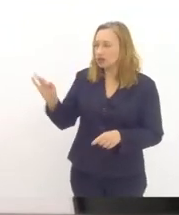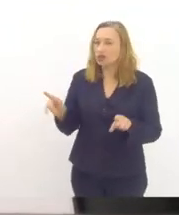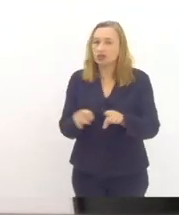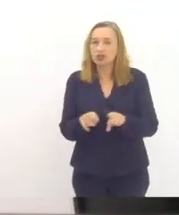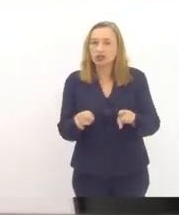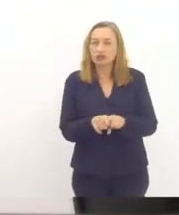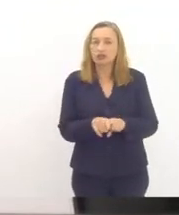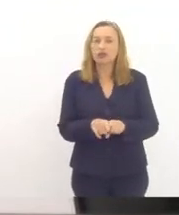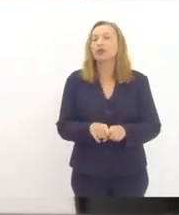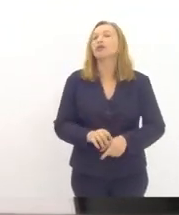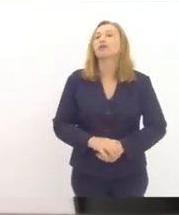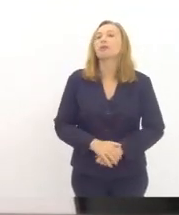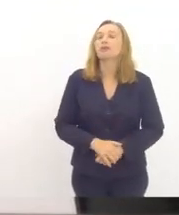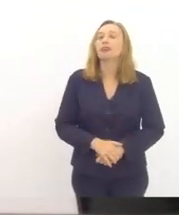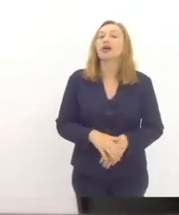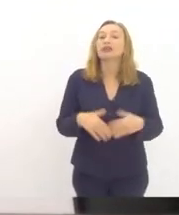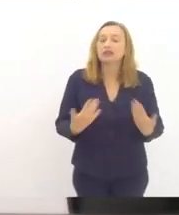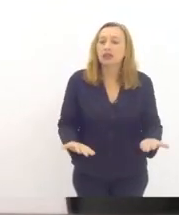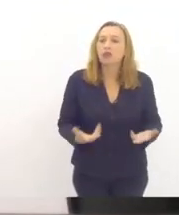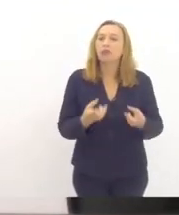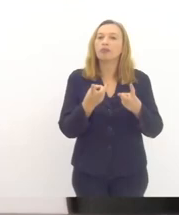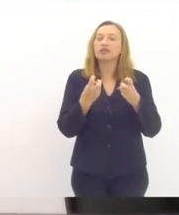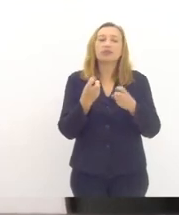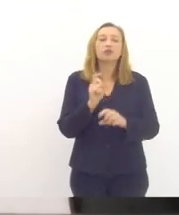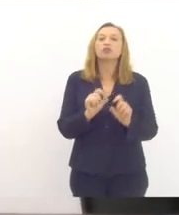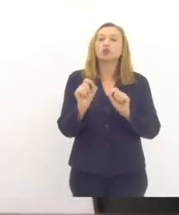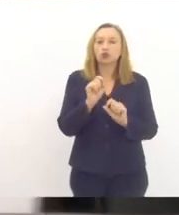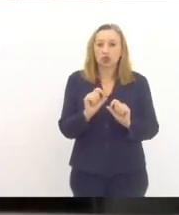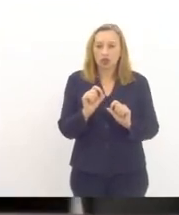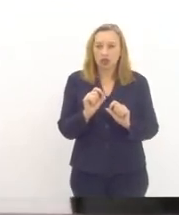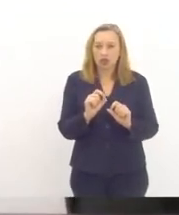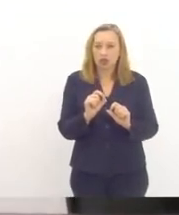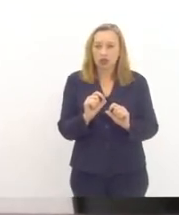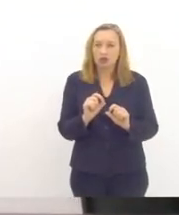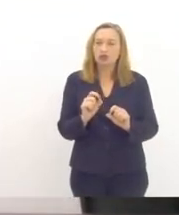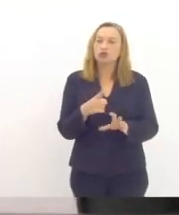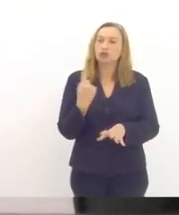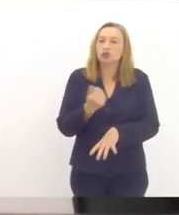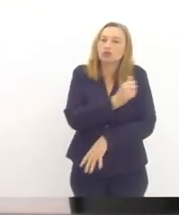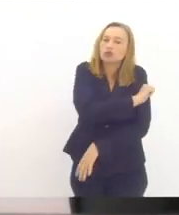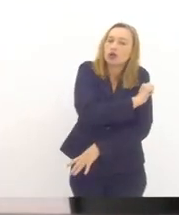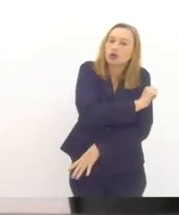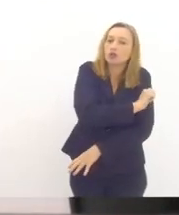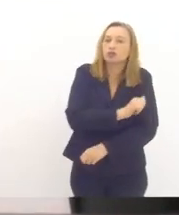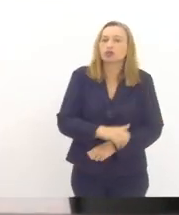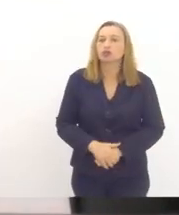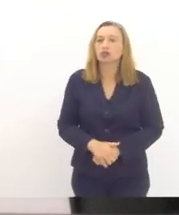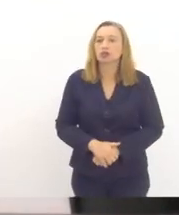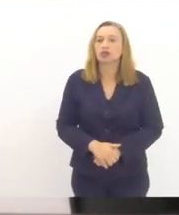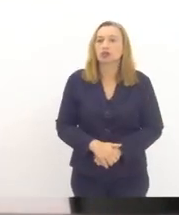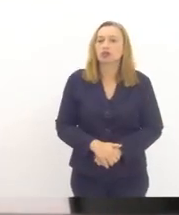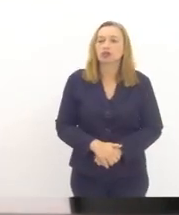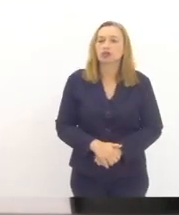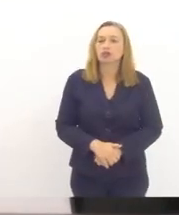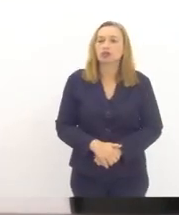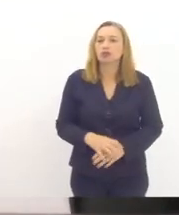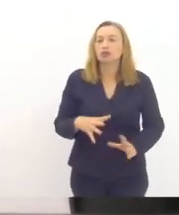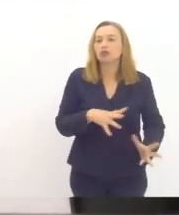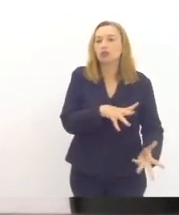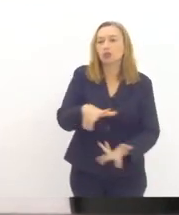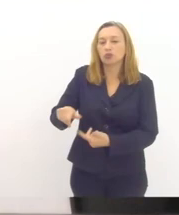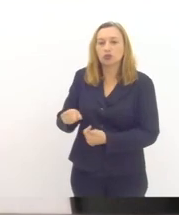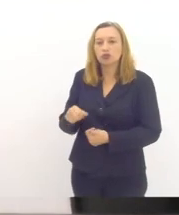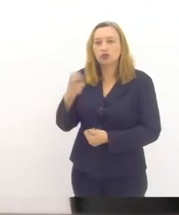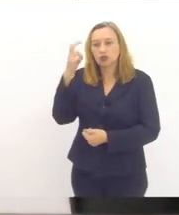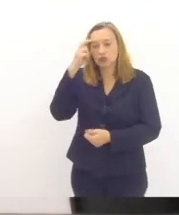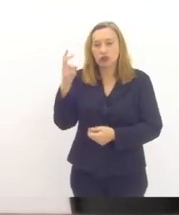anos iniciais. Então, nós percebemos que assim, a inserção desses nossos alunos no mundo